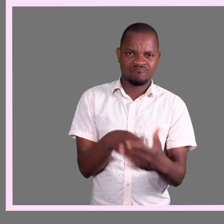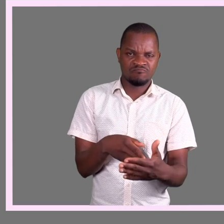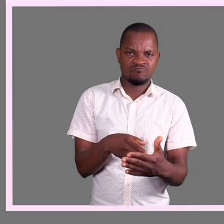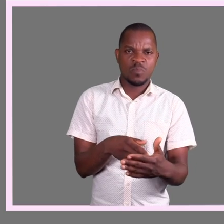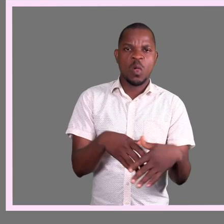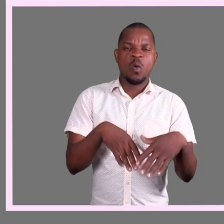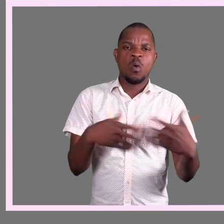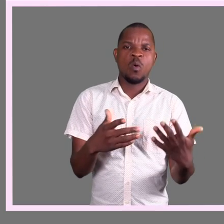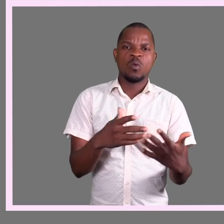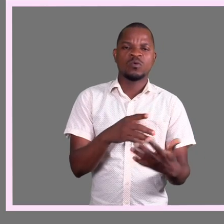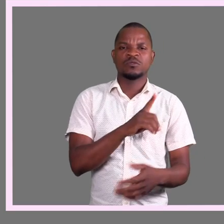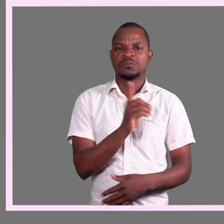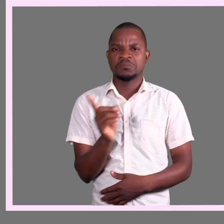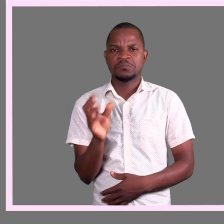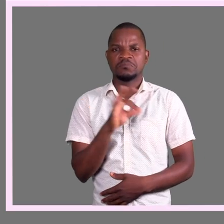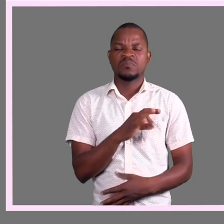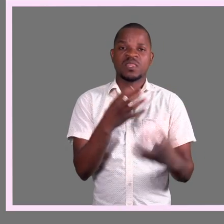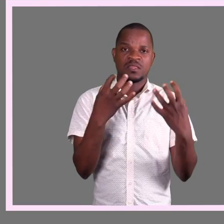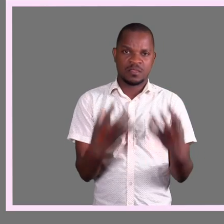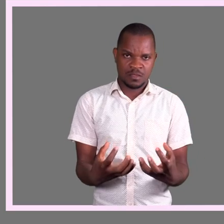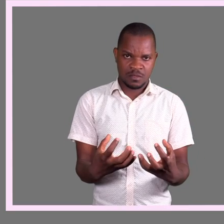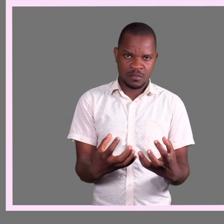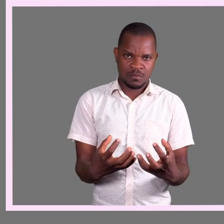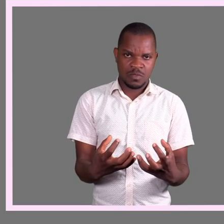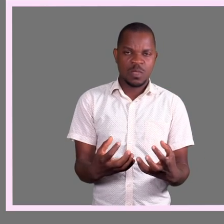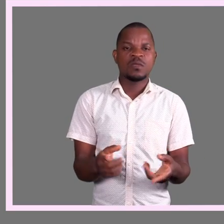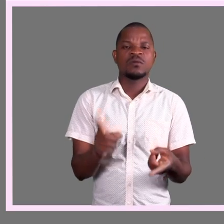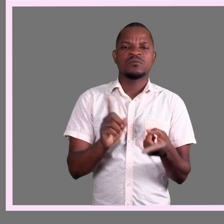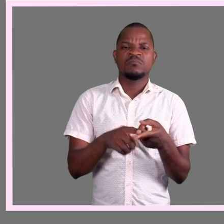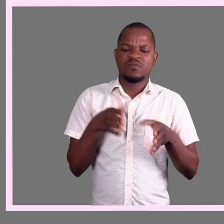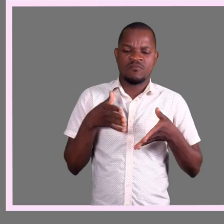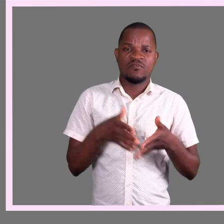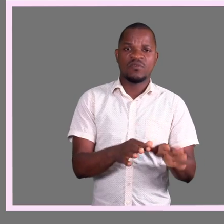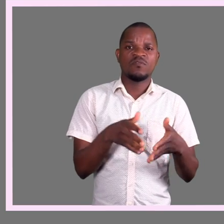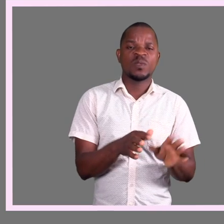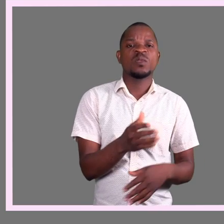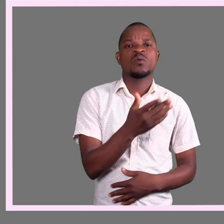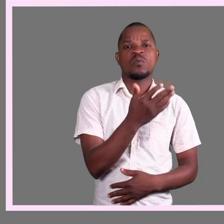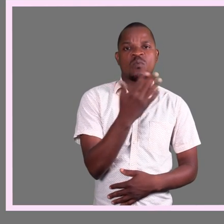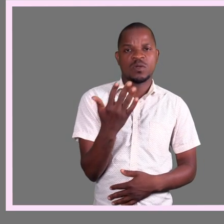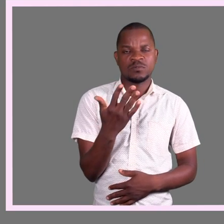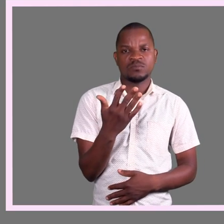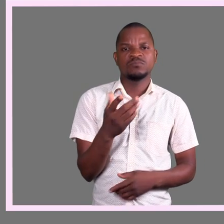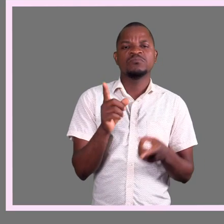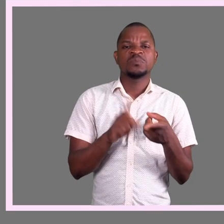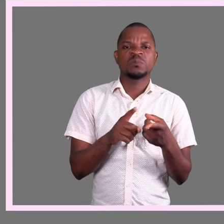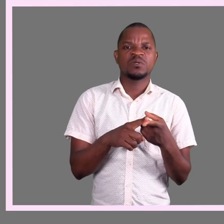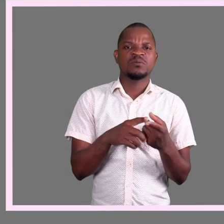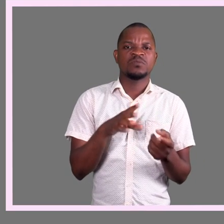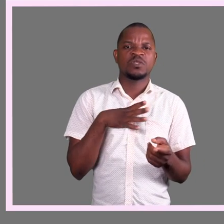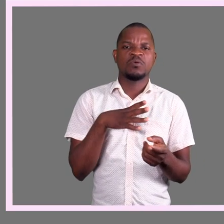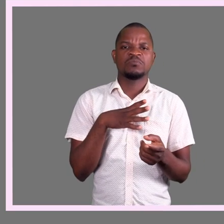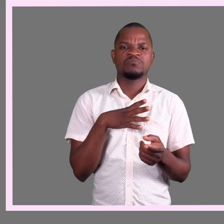defiados por mulheres que não têm nenhuma renda em termos de, portanto, para poder prover